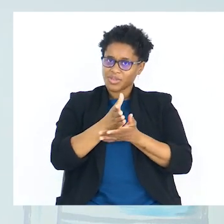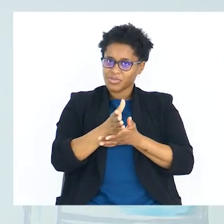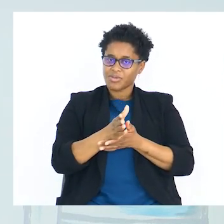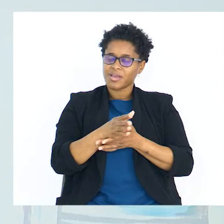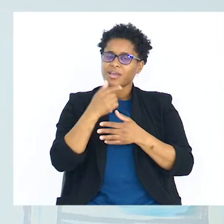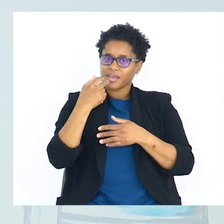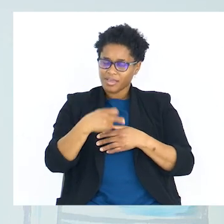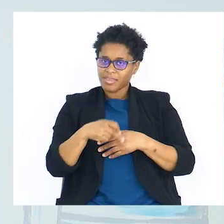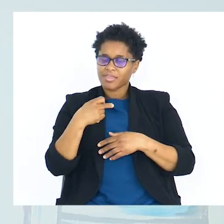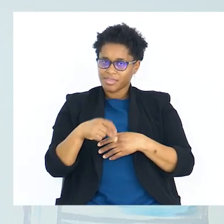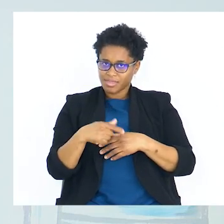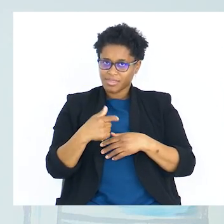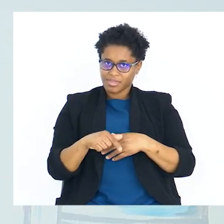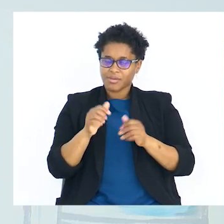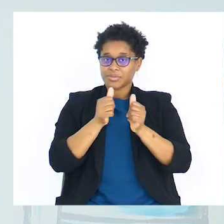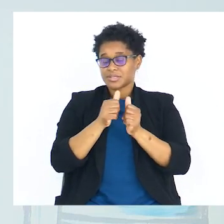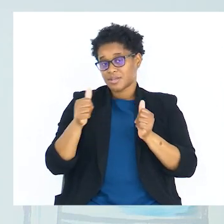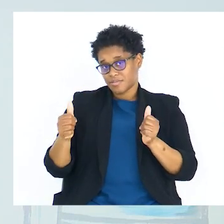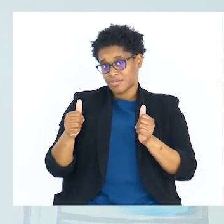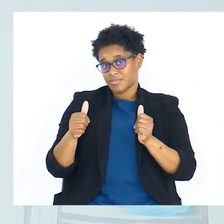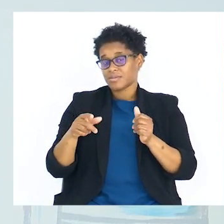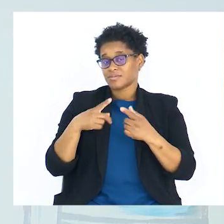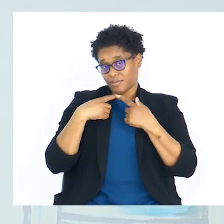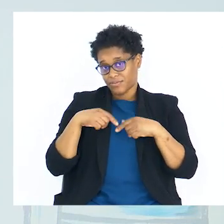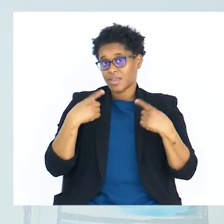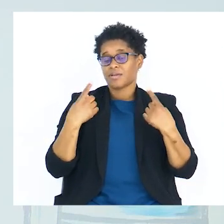a manterem o distanciamento